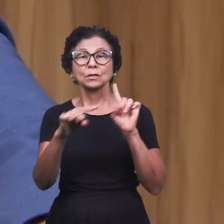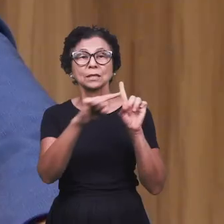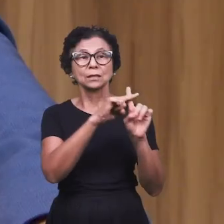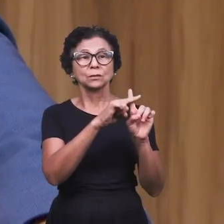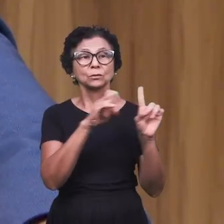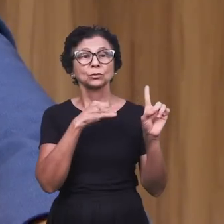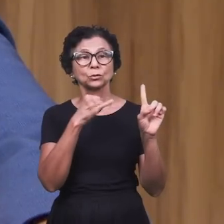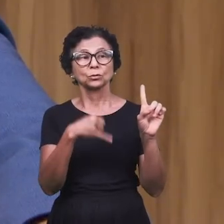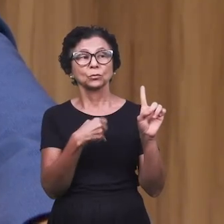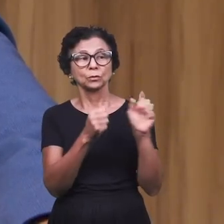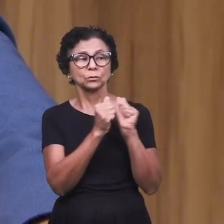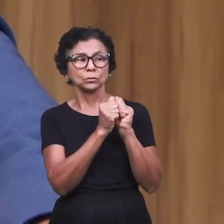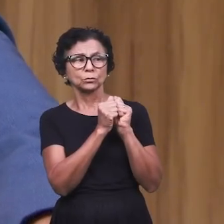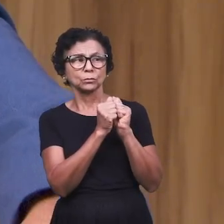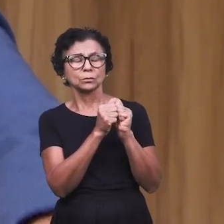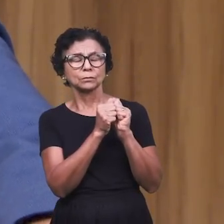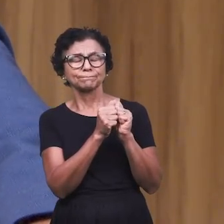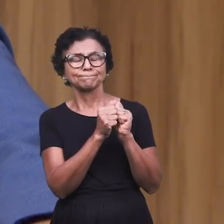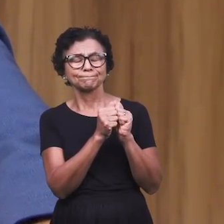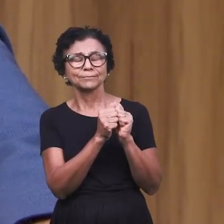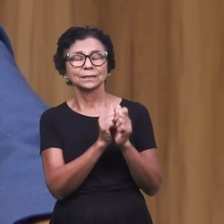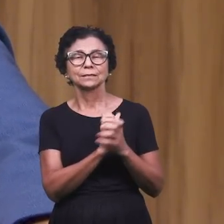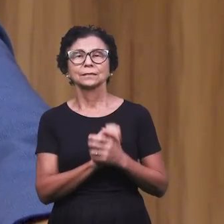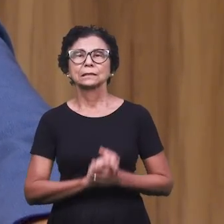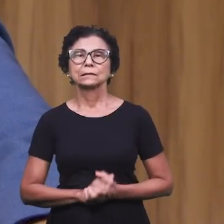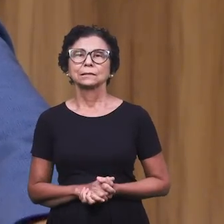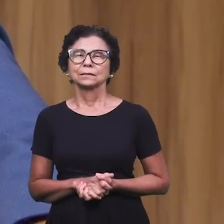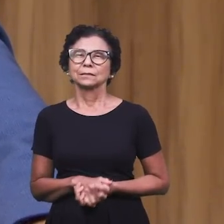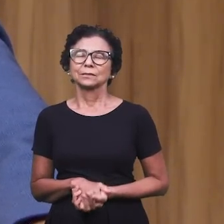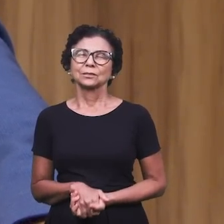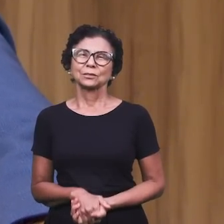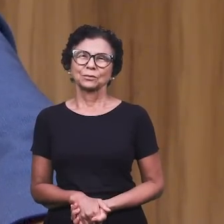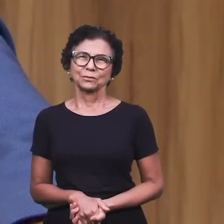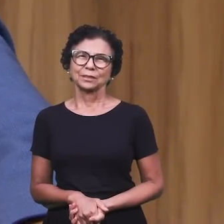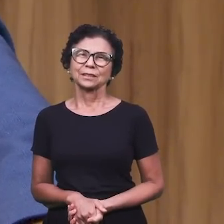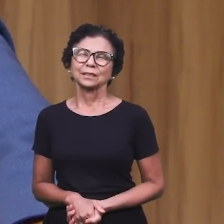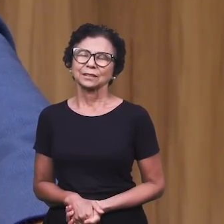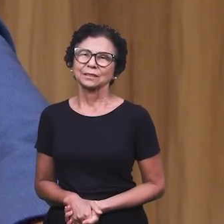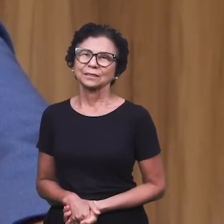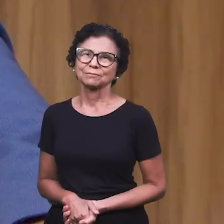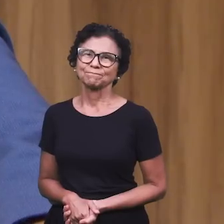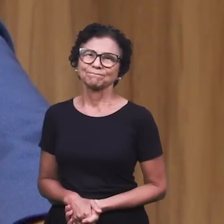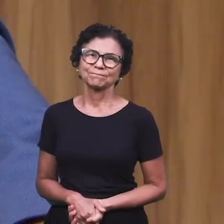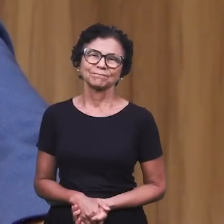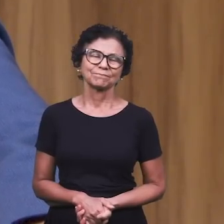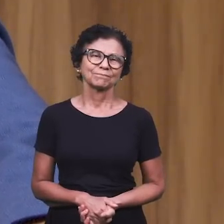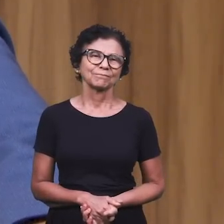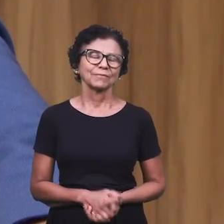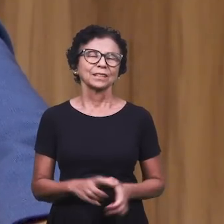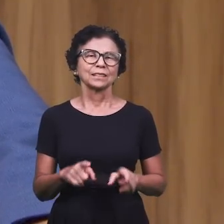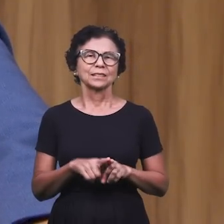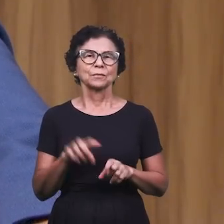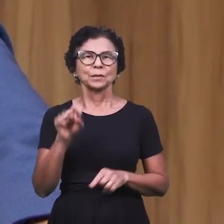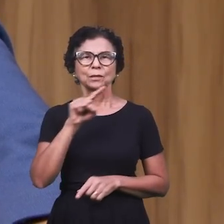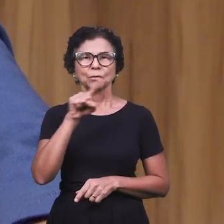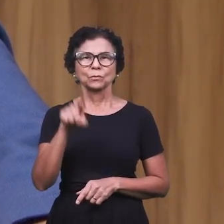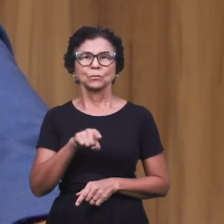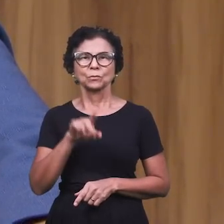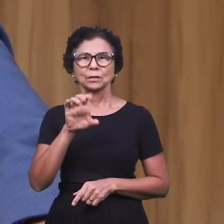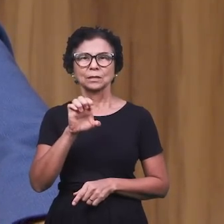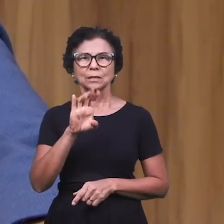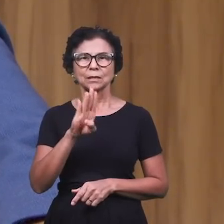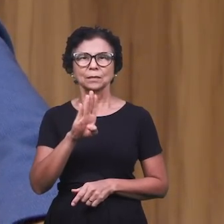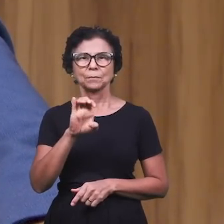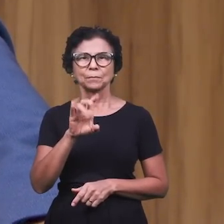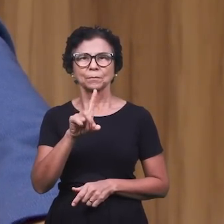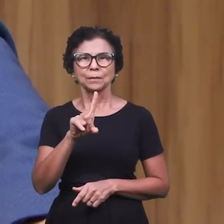de Jesus na cruz, lá, né? Então, João, o pescador, filho de Zebedeu, né? Lembrando